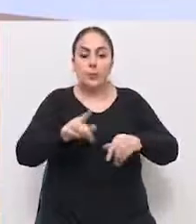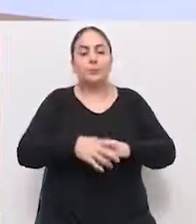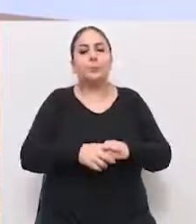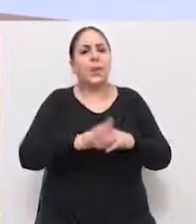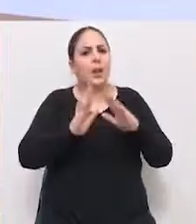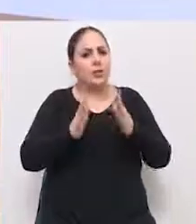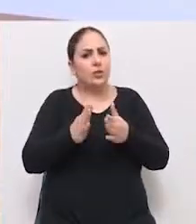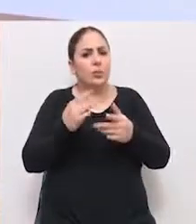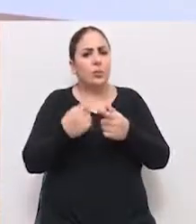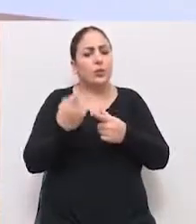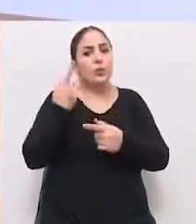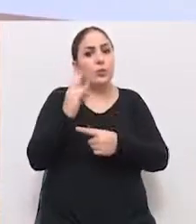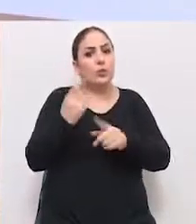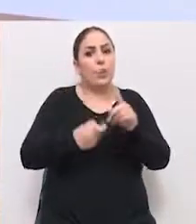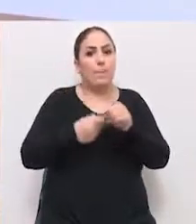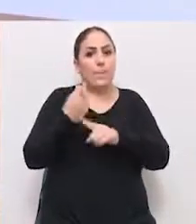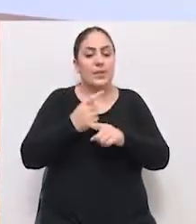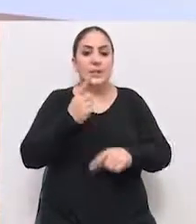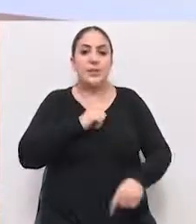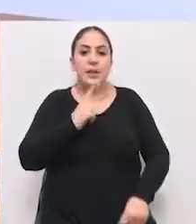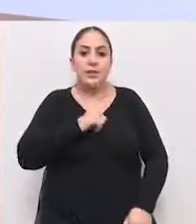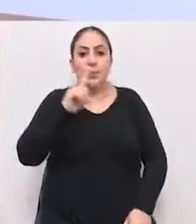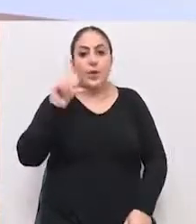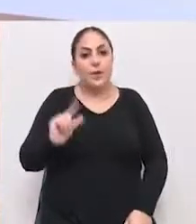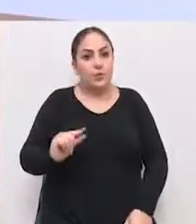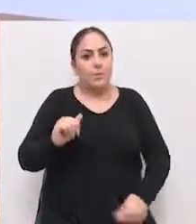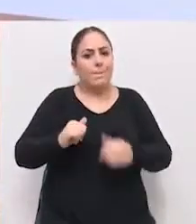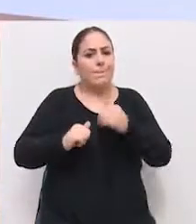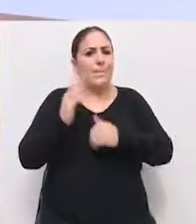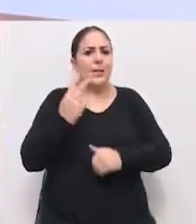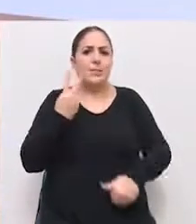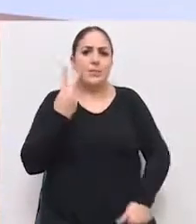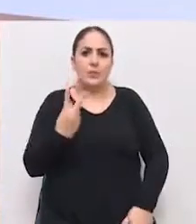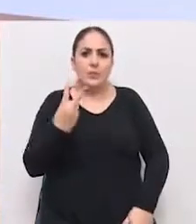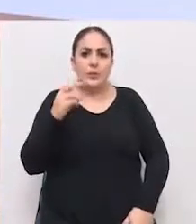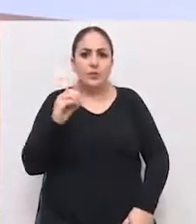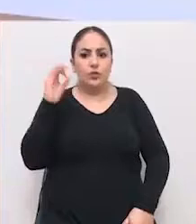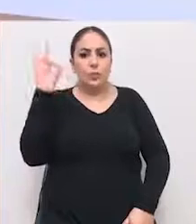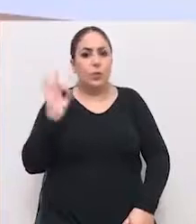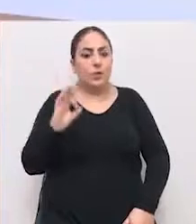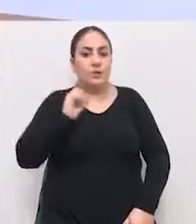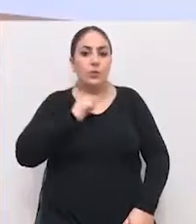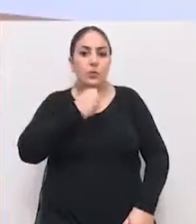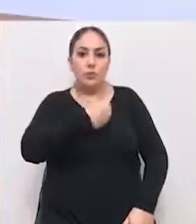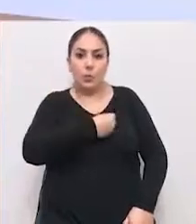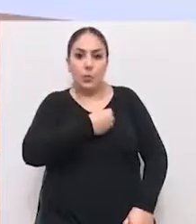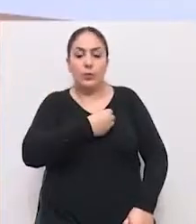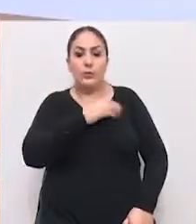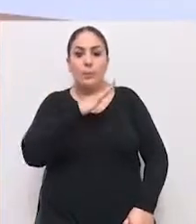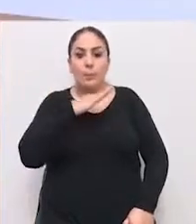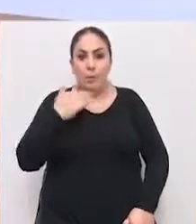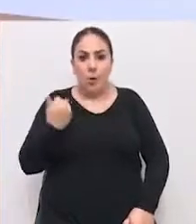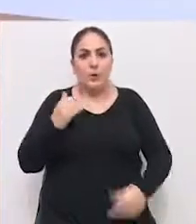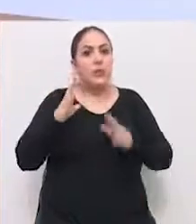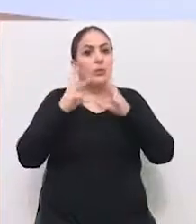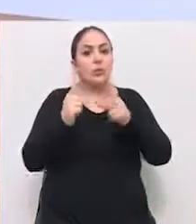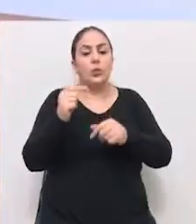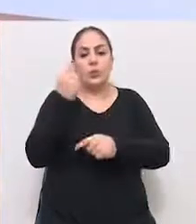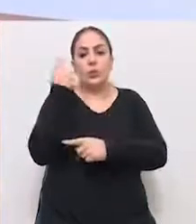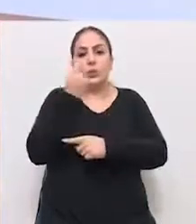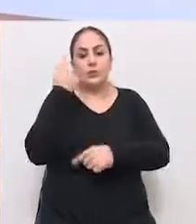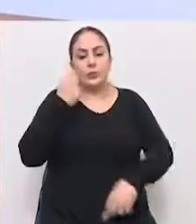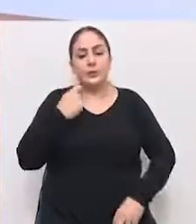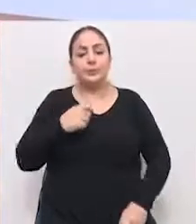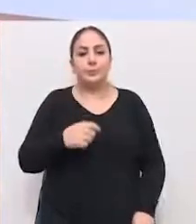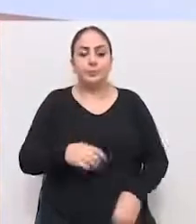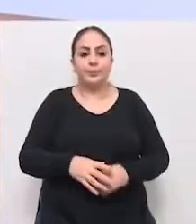segurança pública, já que no último mês houve uma redução de mais de 20% no número de homicídios em